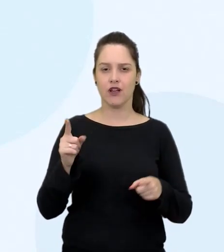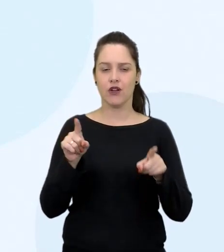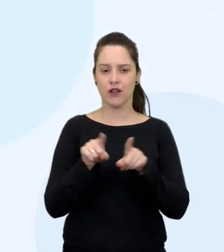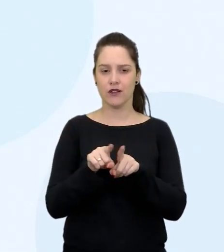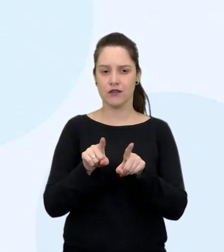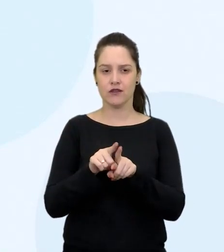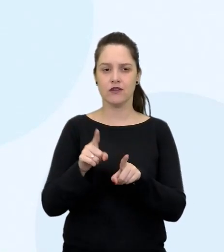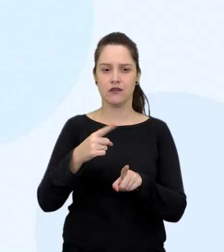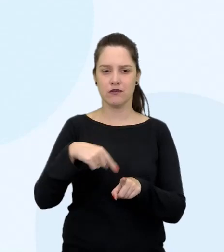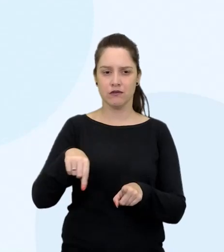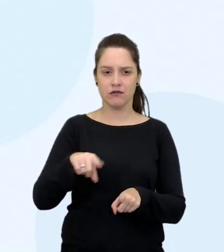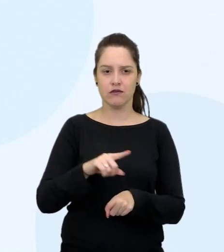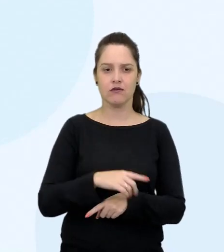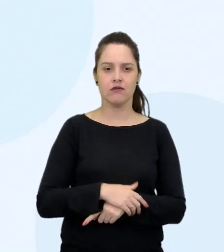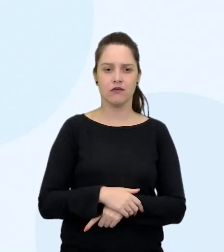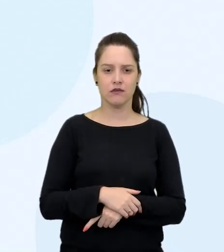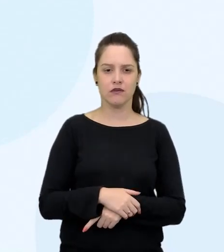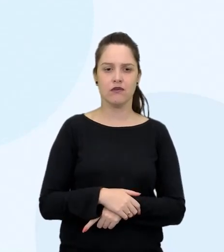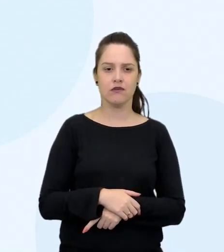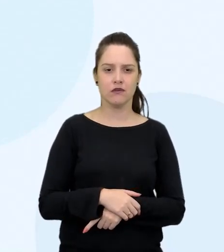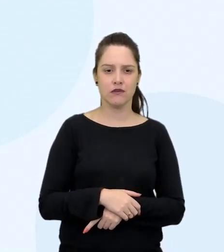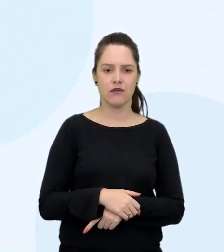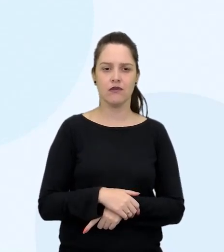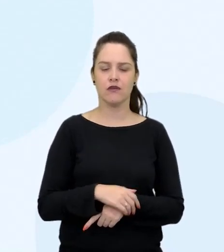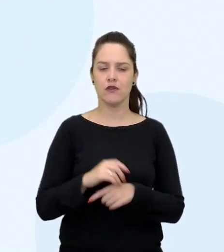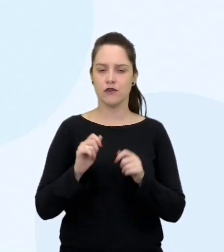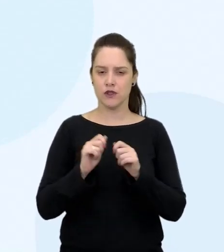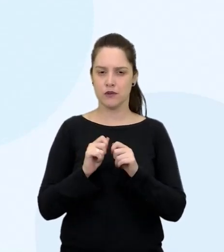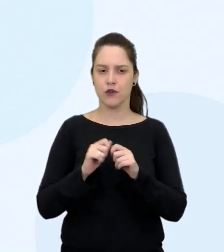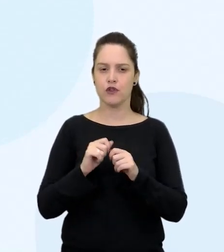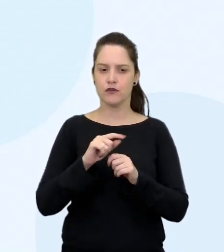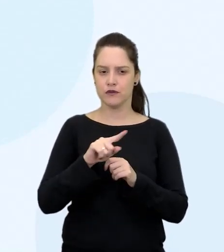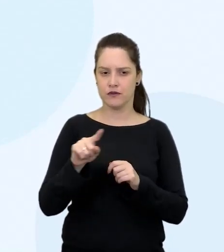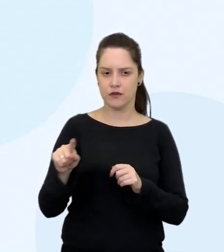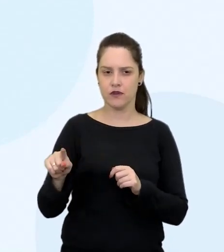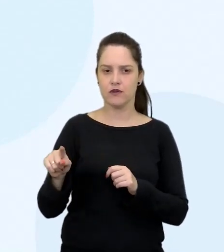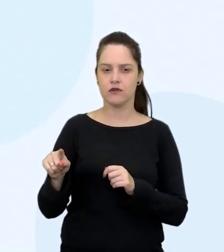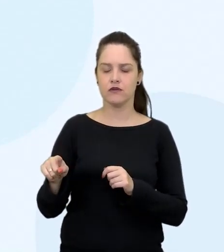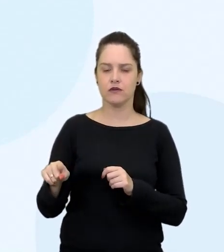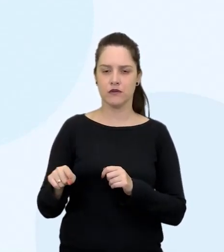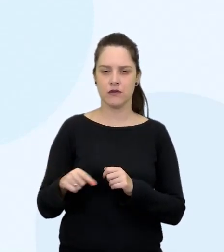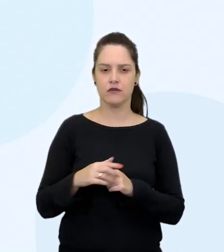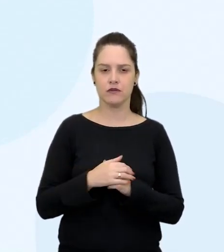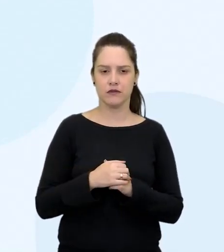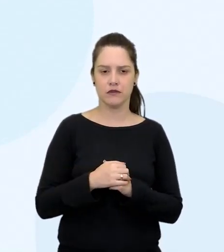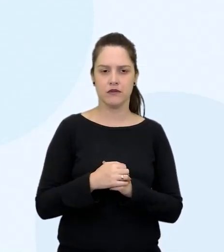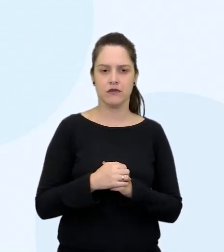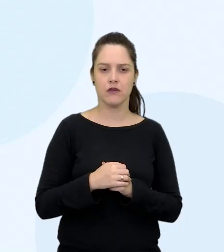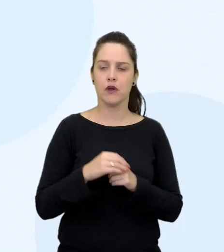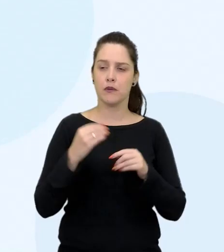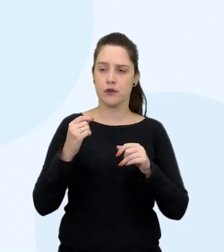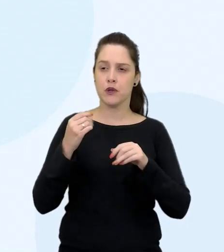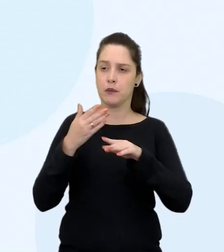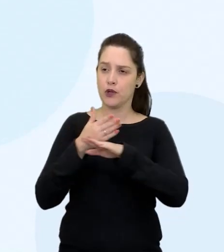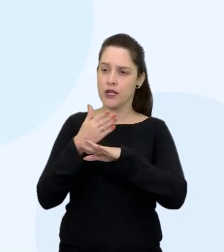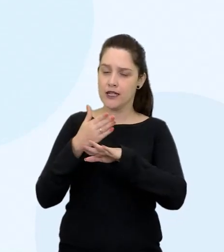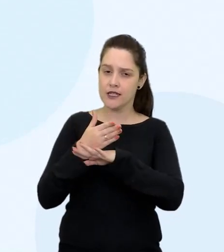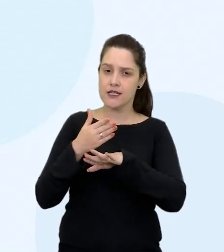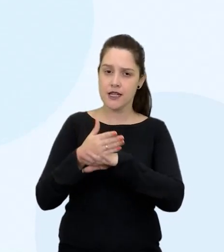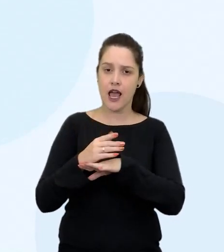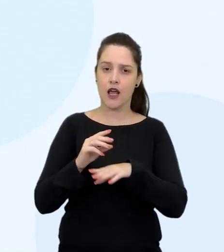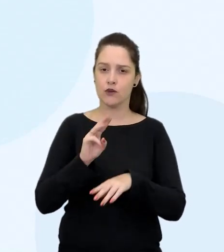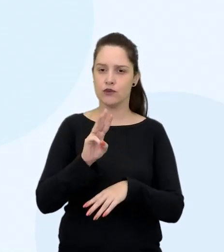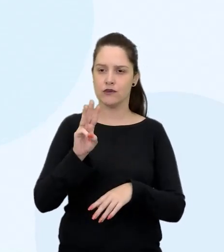né? Então aí a gente tem aqui, ó, para vocês quiserem, se vocês podem fazer também, em vez de imprimir, né? Porque a gente sugere que vocês possam usar as ferramentas digitais,